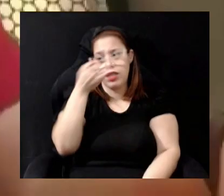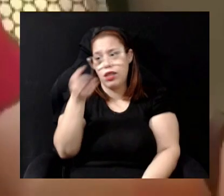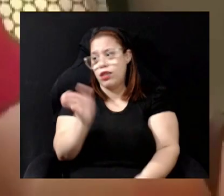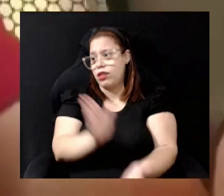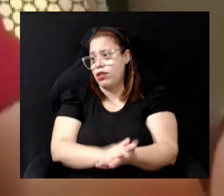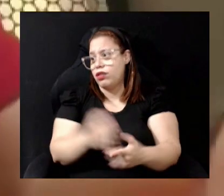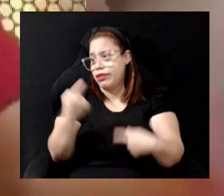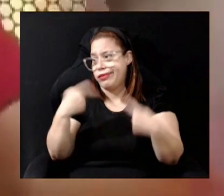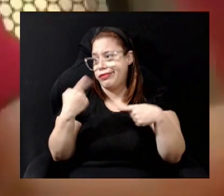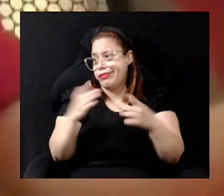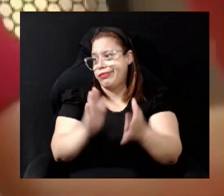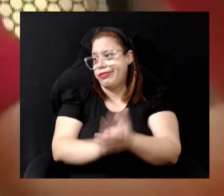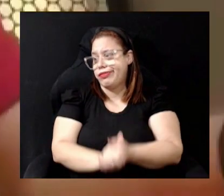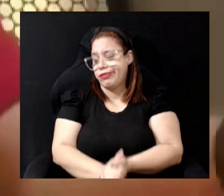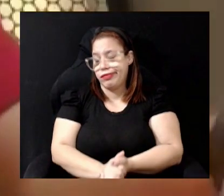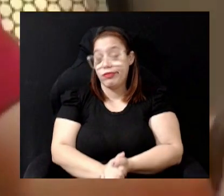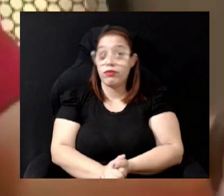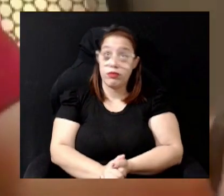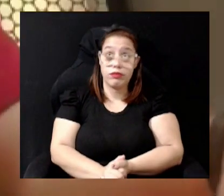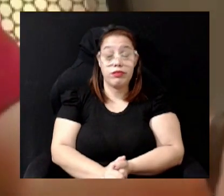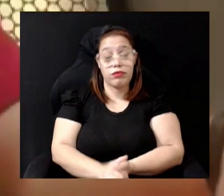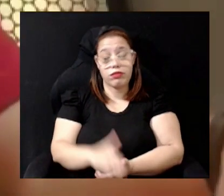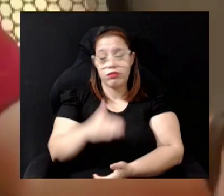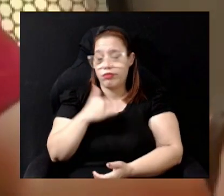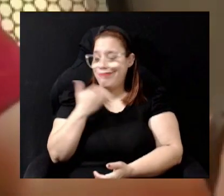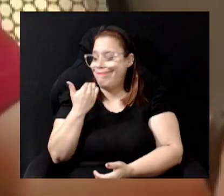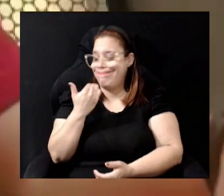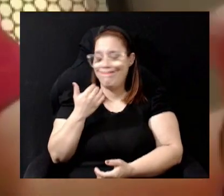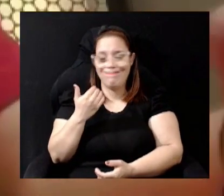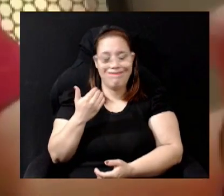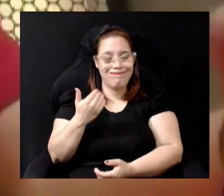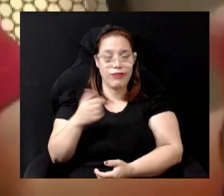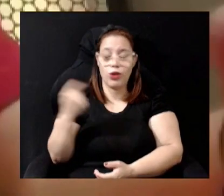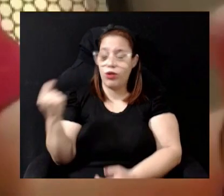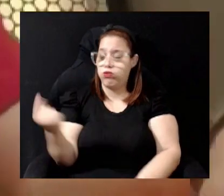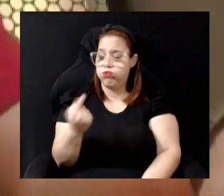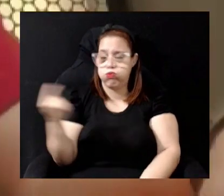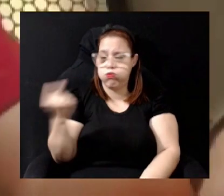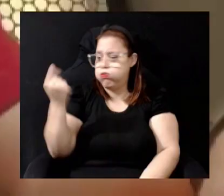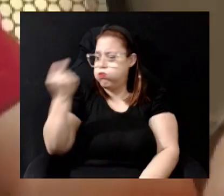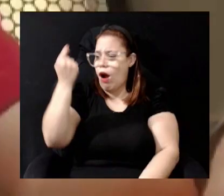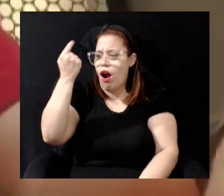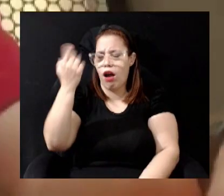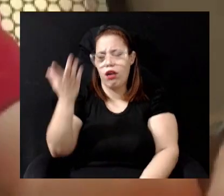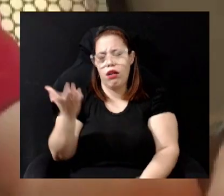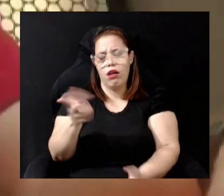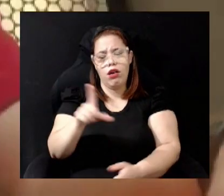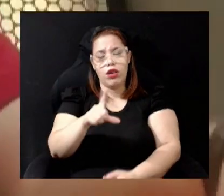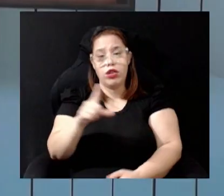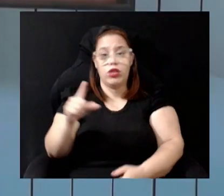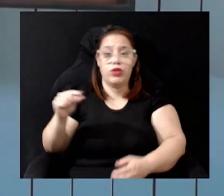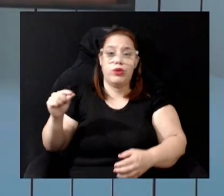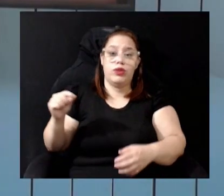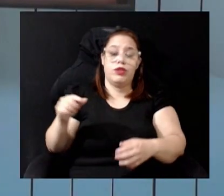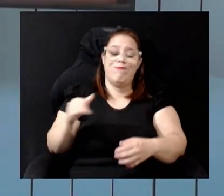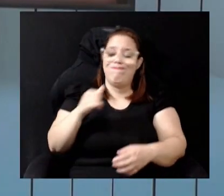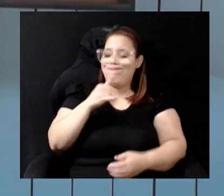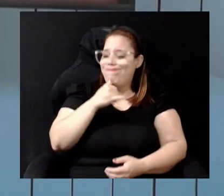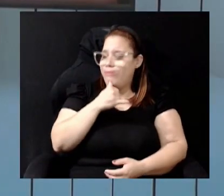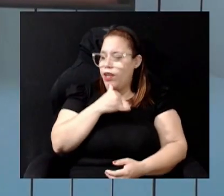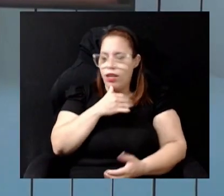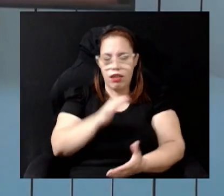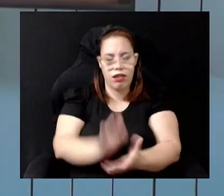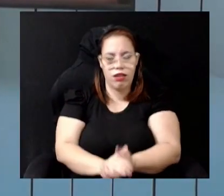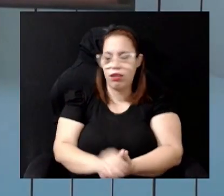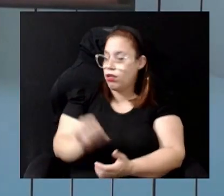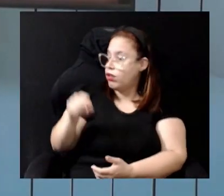trata de pessoas que não conseguiram escapar do furacão e não tiveram condições de fugir, infelizmente. Sim, mortes